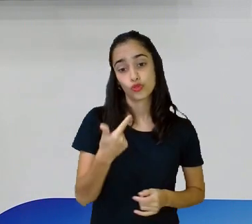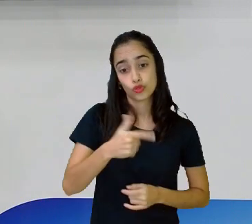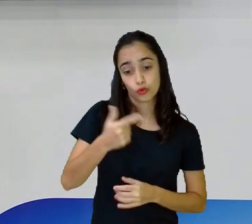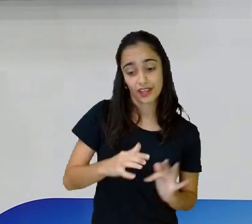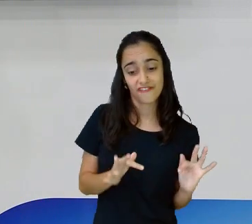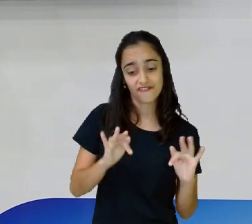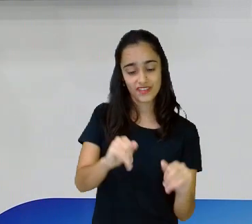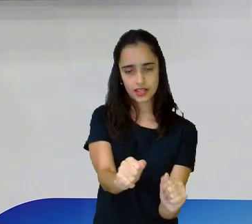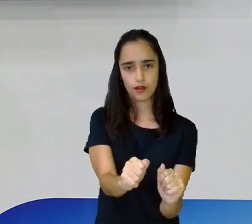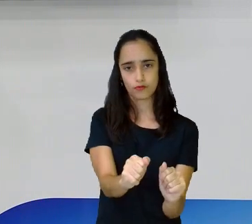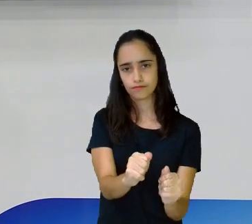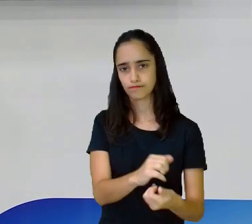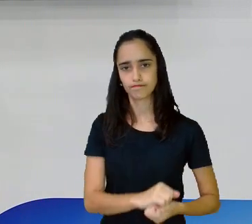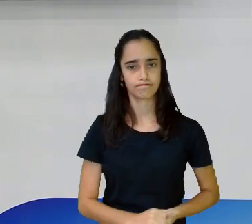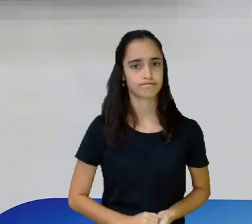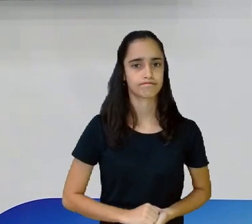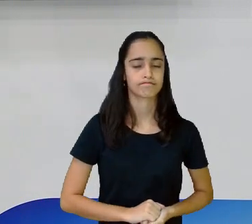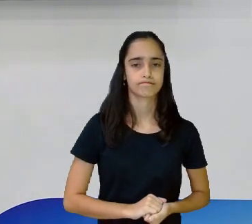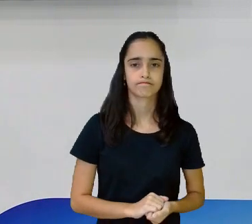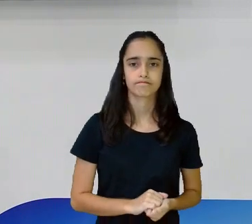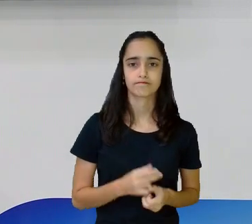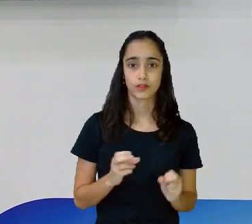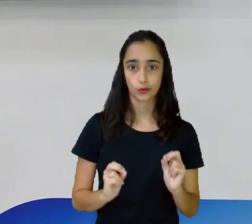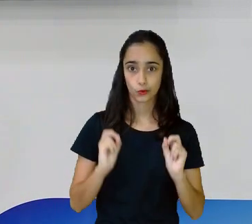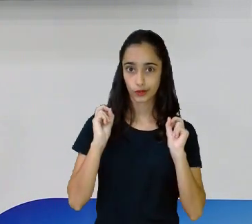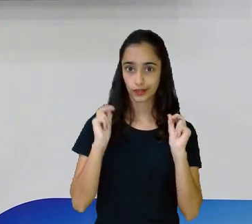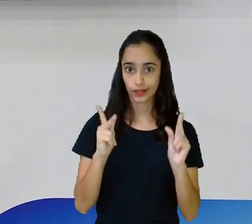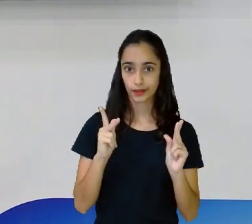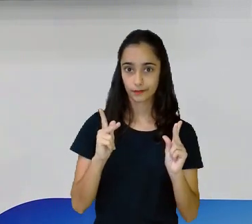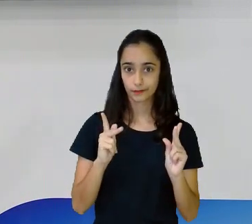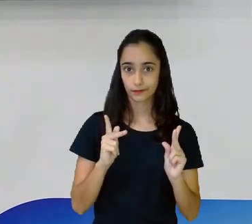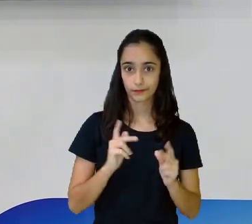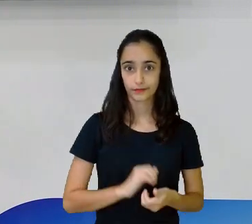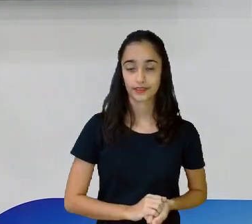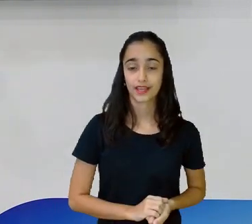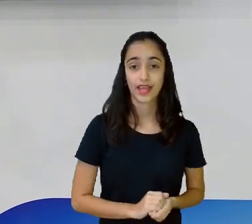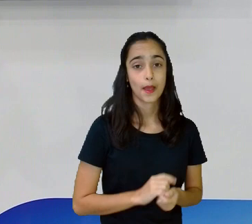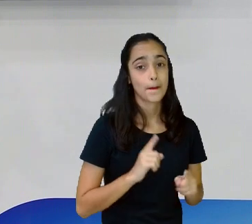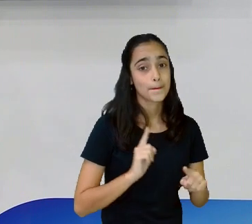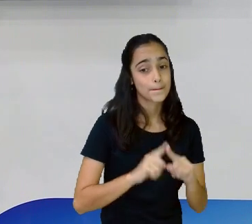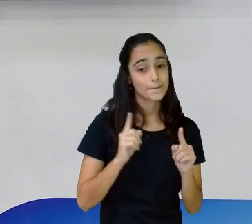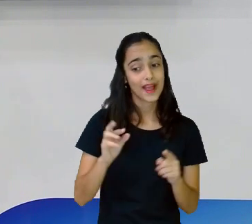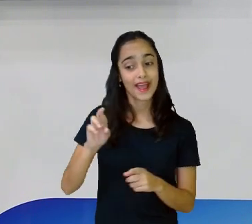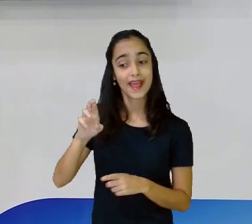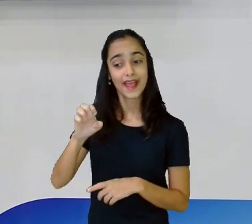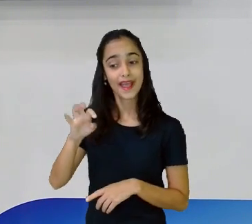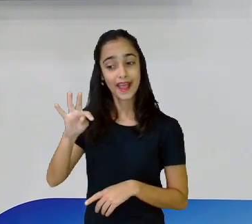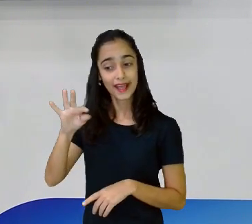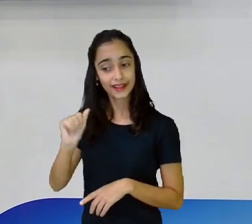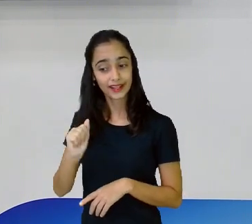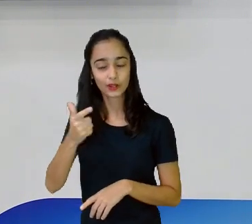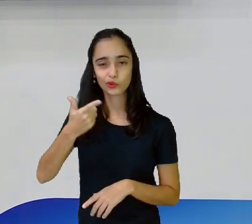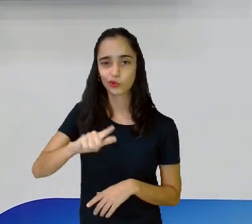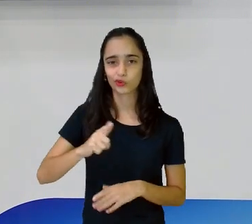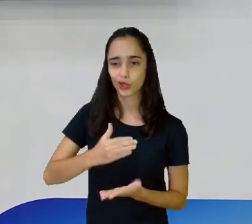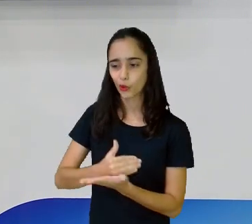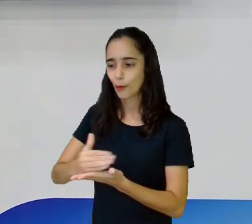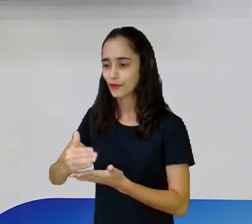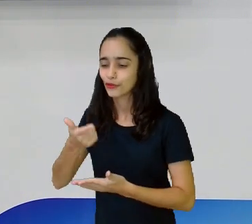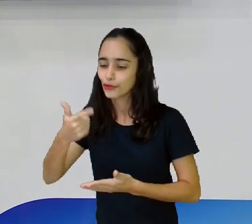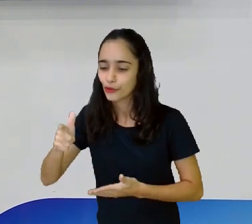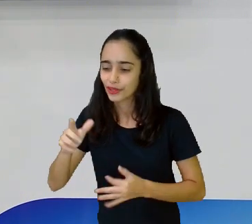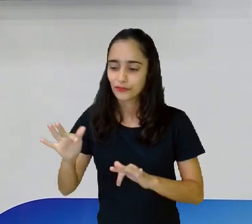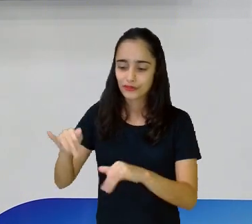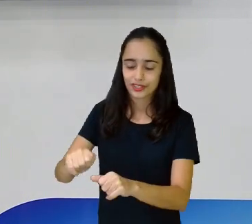respectivas direções, beleza? Semirreta. A reta, ela não tem começo, não tem fim. A semirreta tem